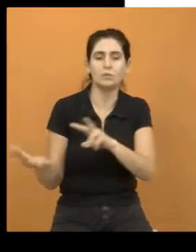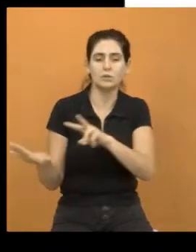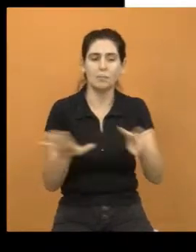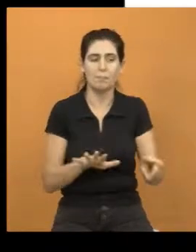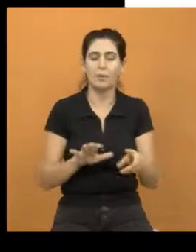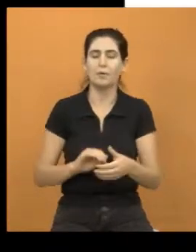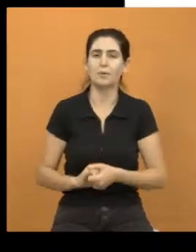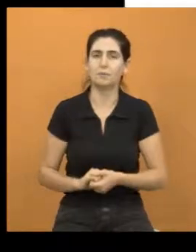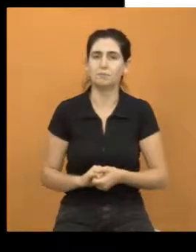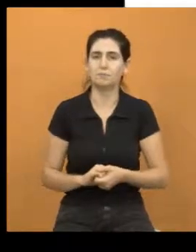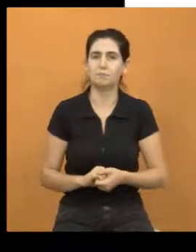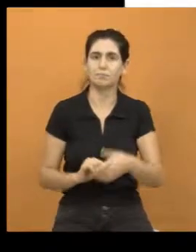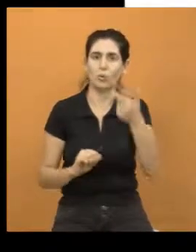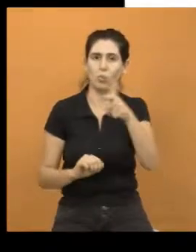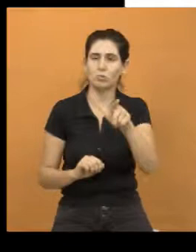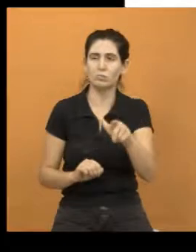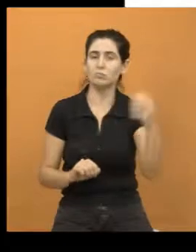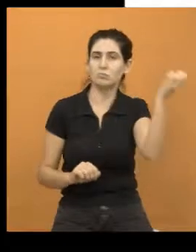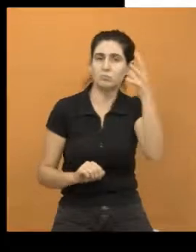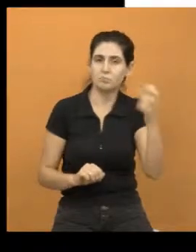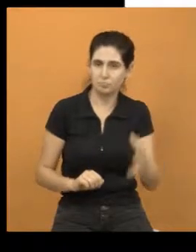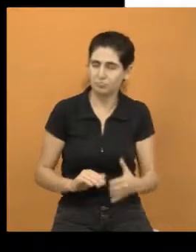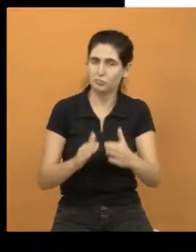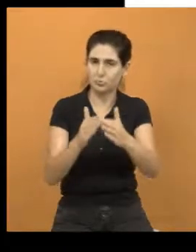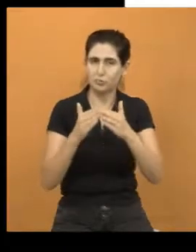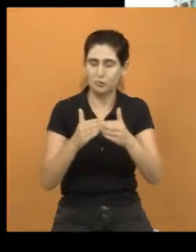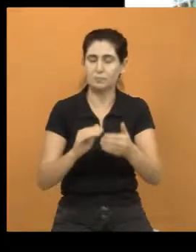Próximo slide, por favor.